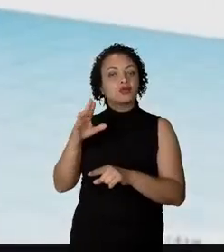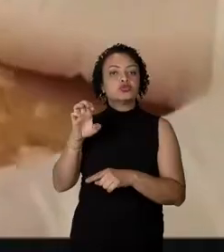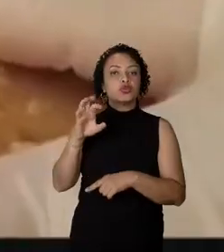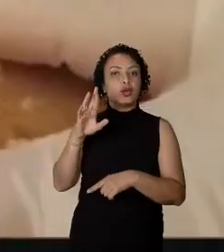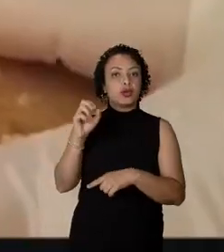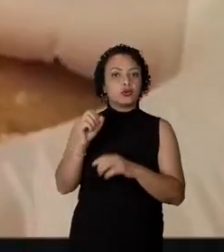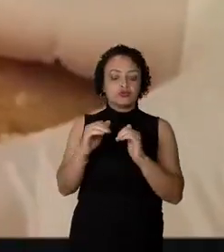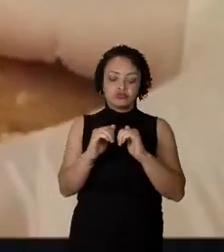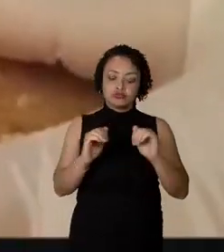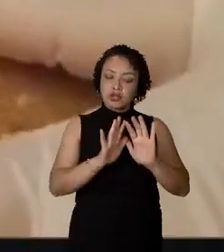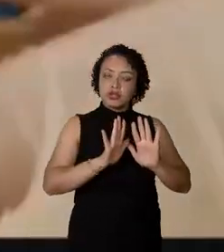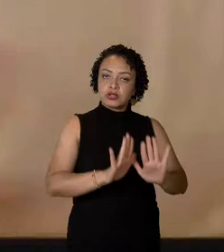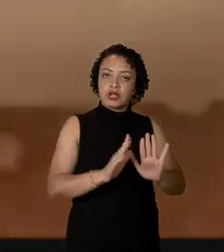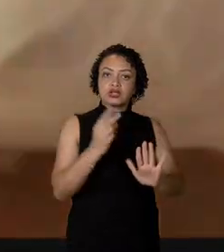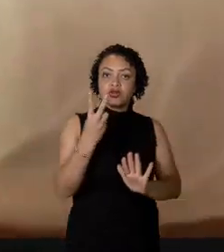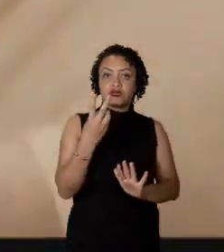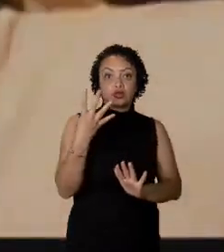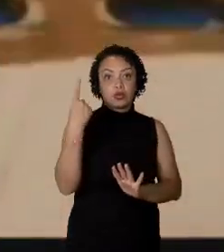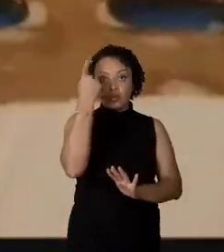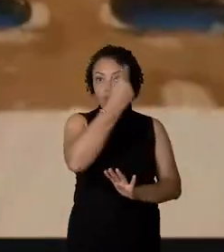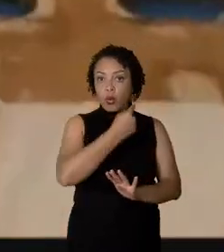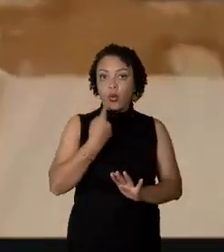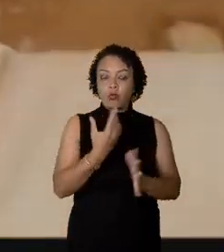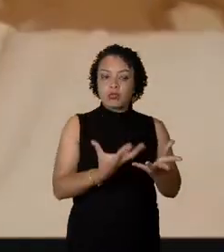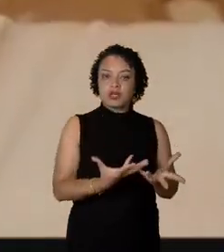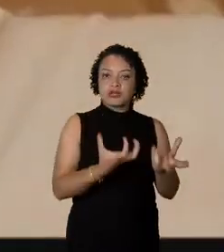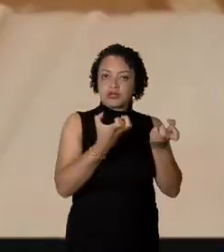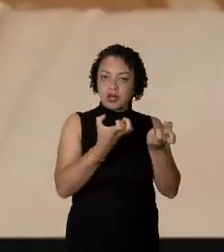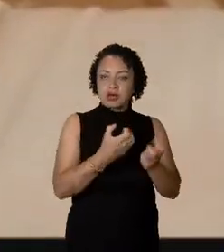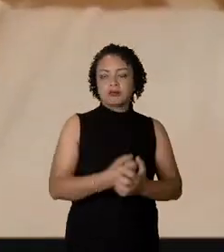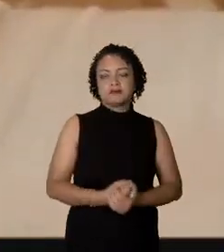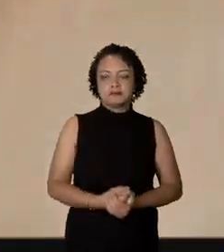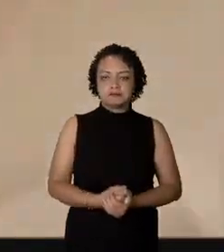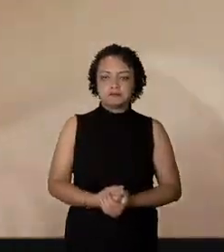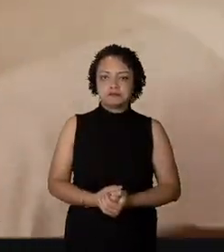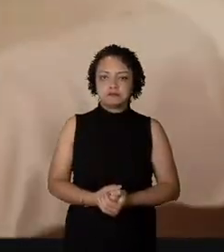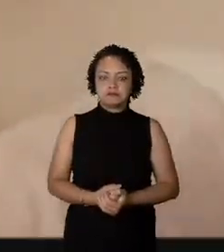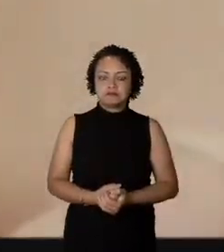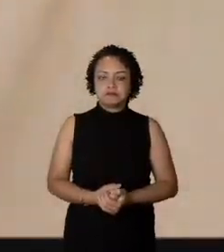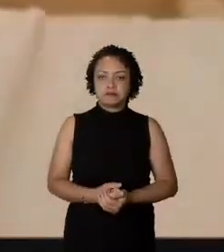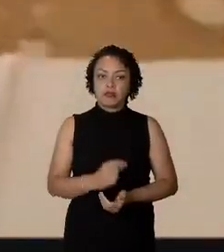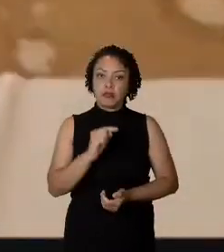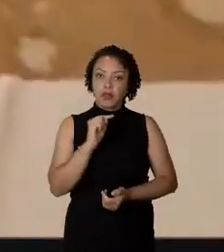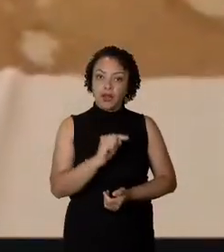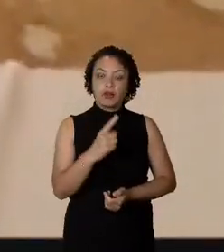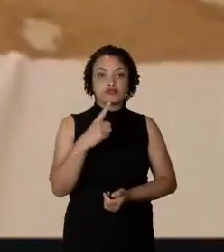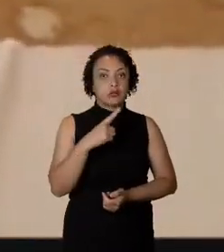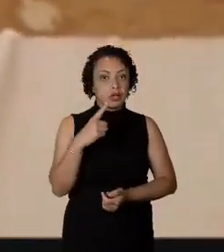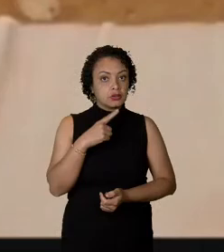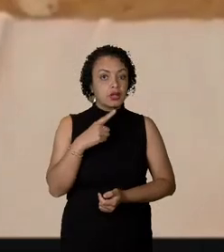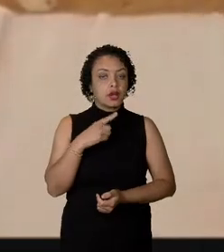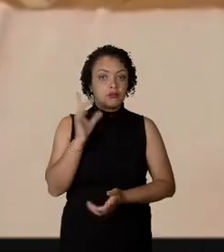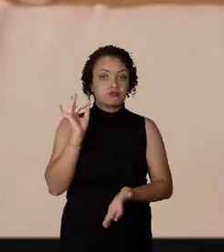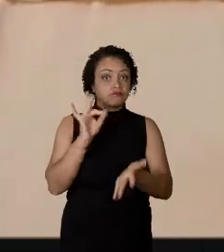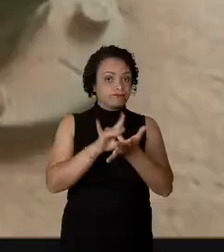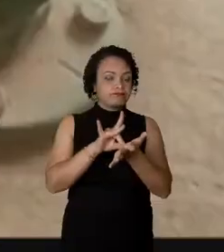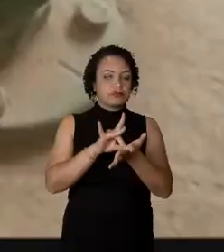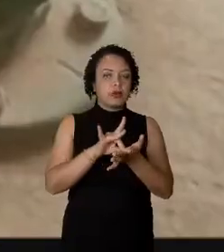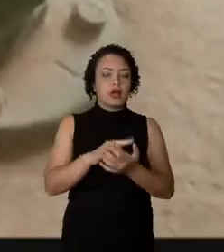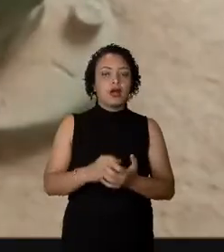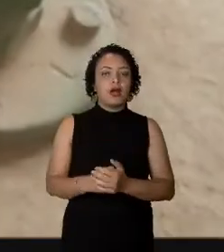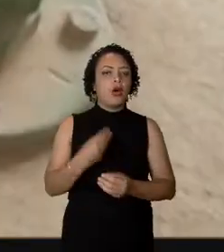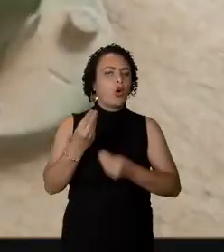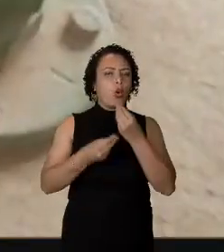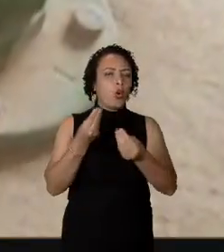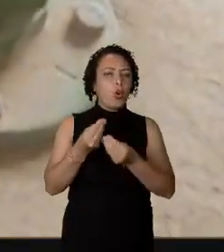e deixamos secar por 24 horas em temperatura ambiente. E pronta a cápsula. O protótipo é de média alta fidelidade. E veja como é